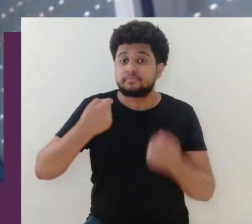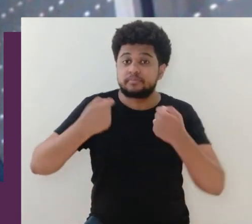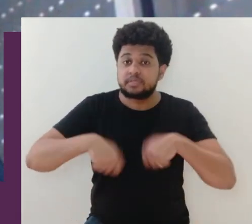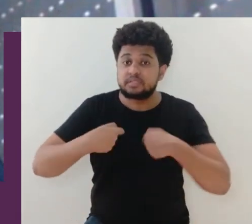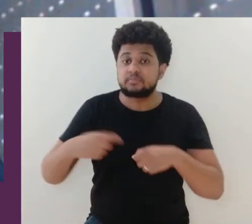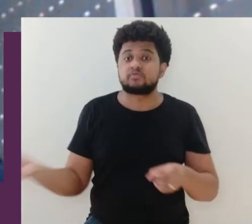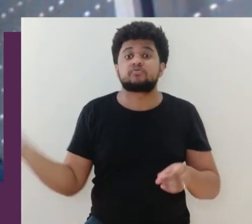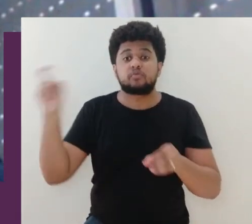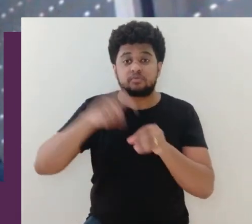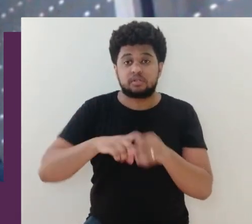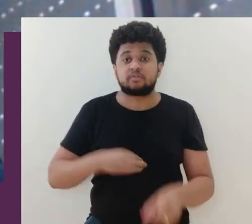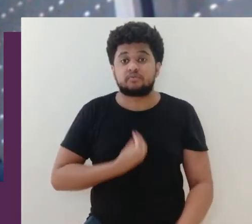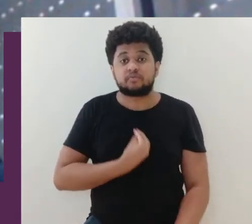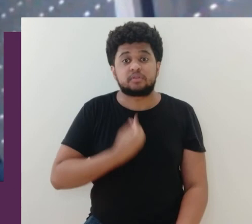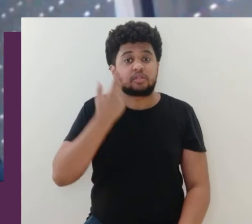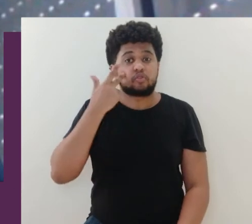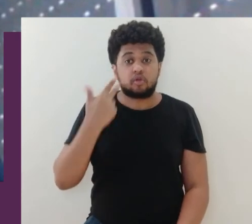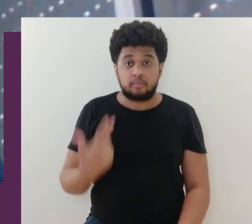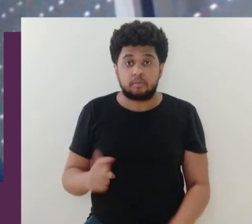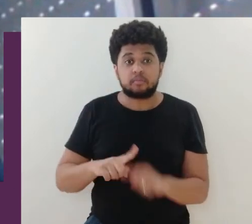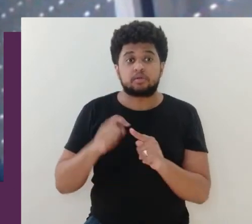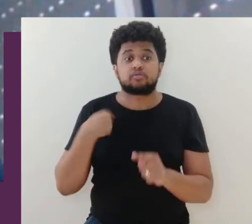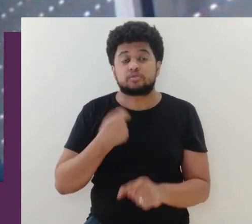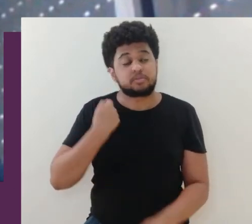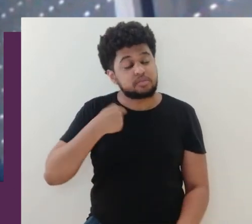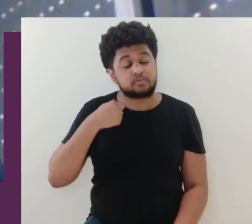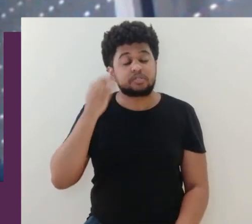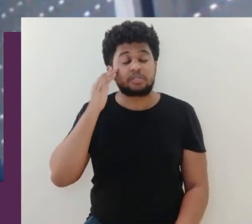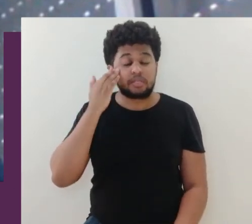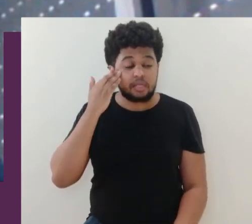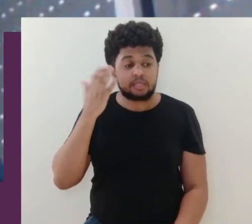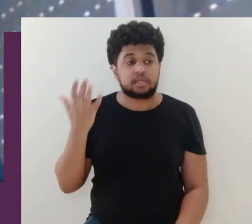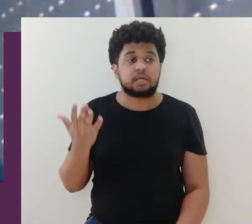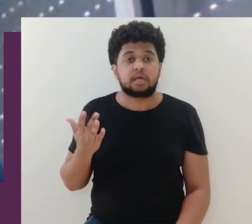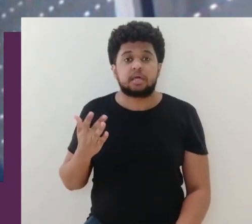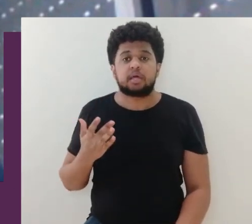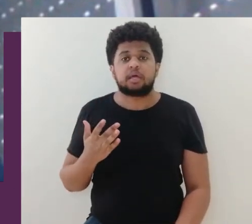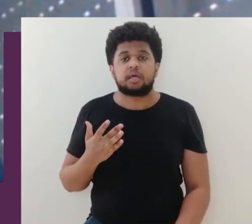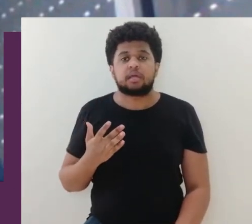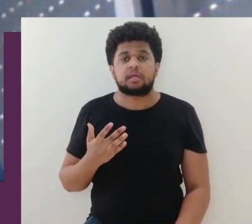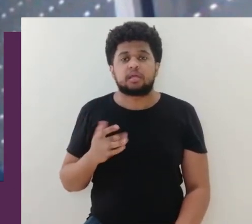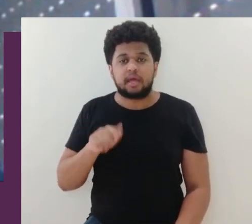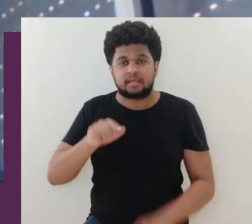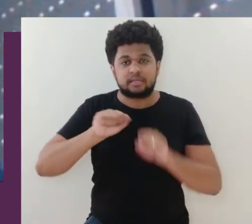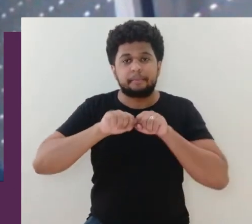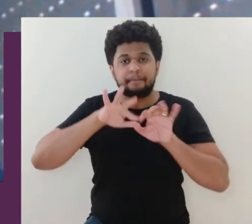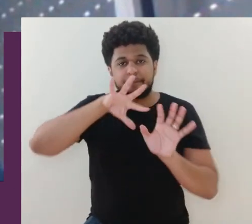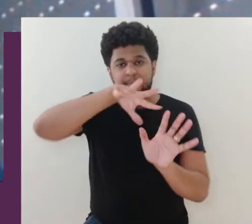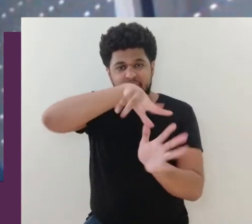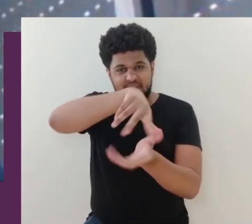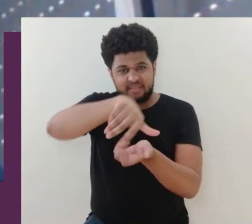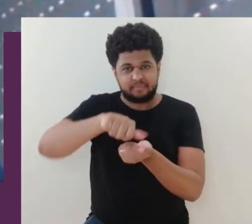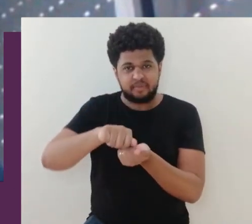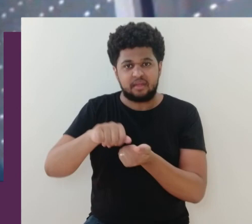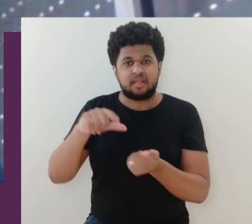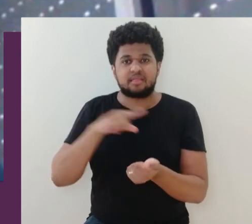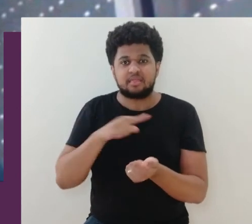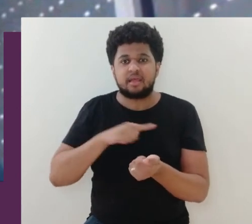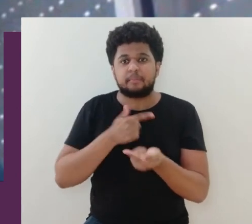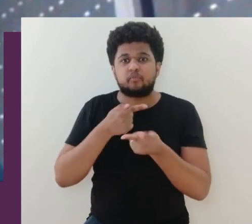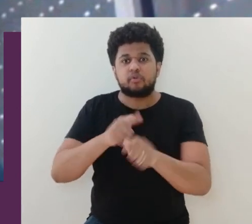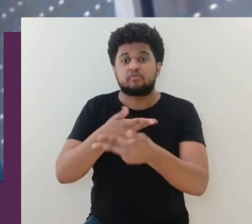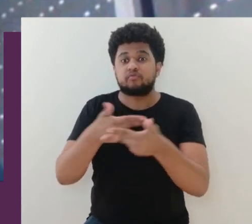porque a gente precisa voltar à vida normal, porque a gente tem que levar em consideração que